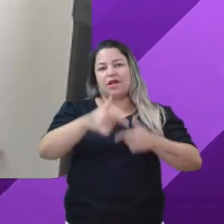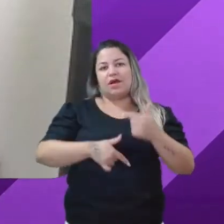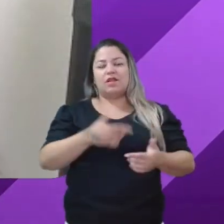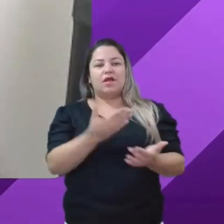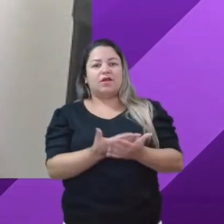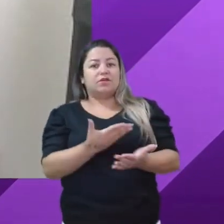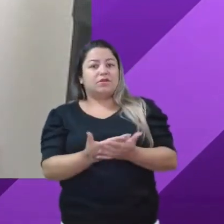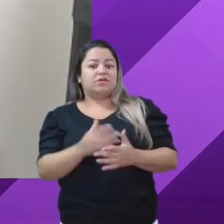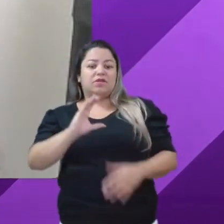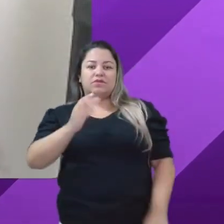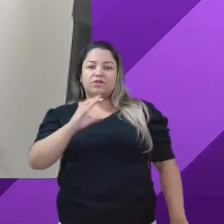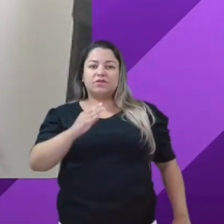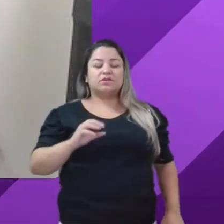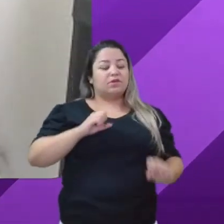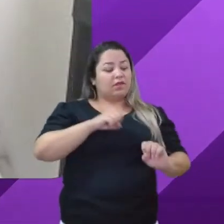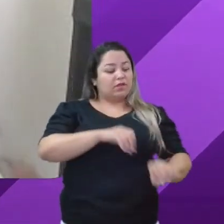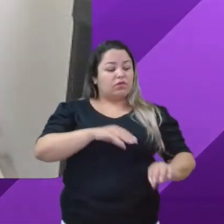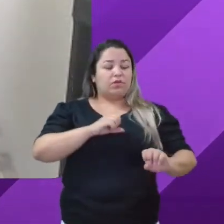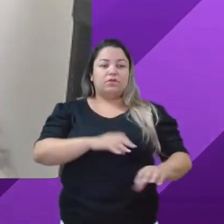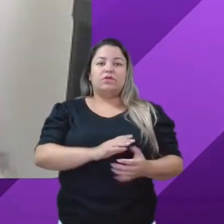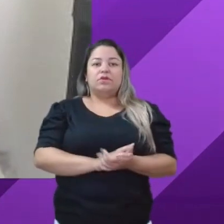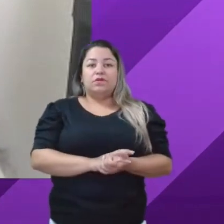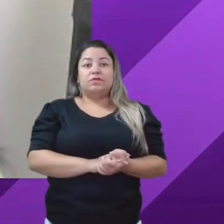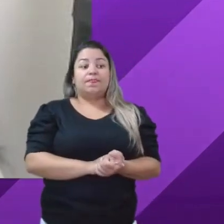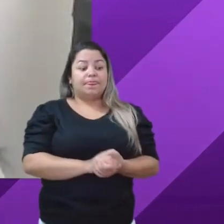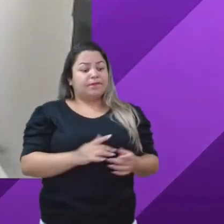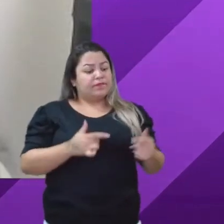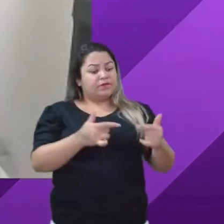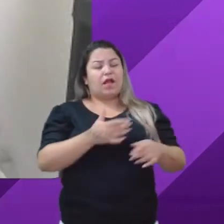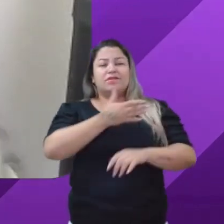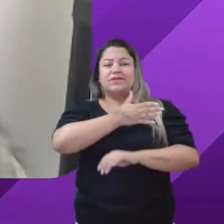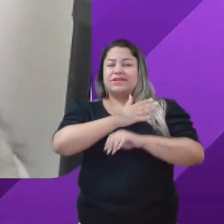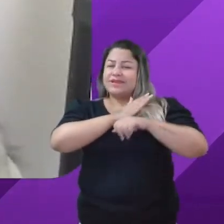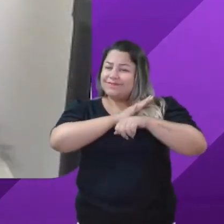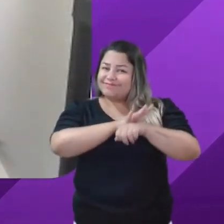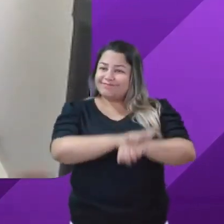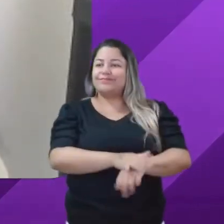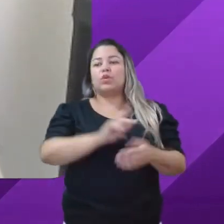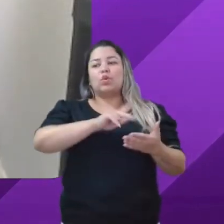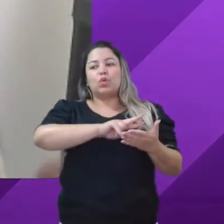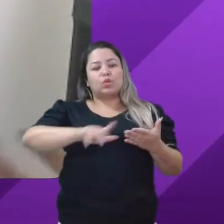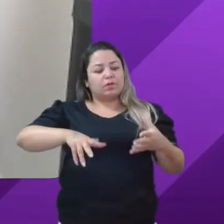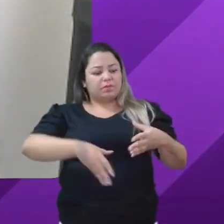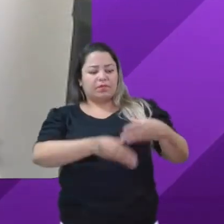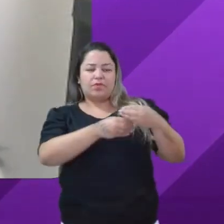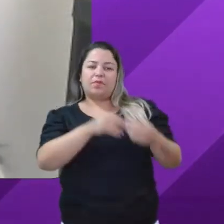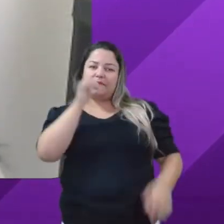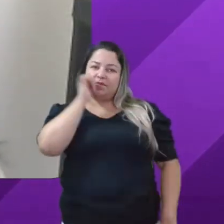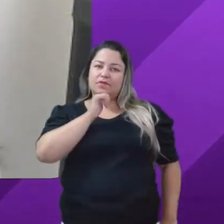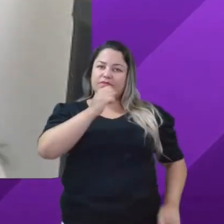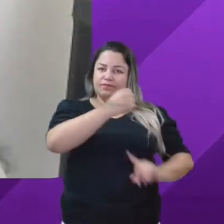estudar na ciência e na educação, né, o enfrentamento à discriminação de gênero, o papel atribuído, né, às mulheres